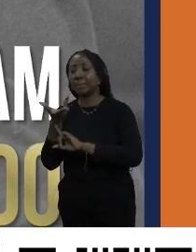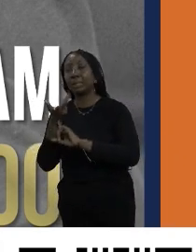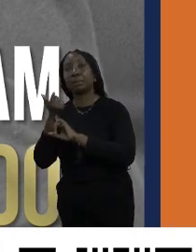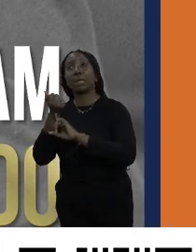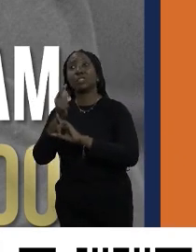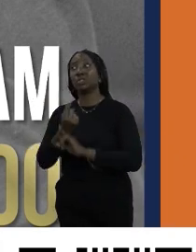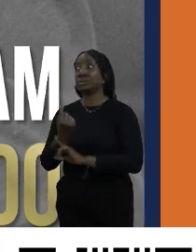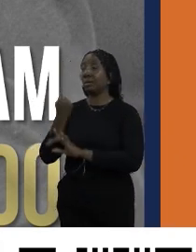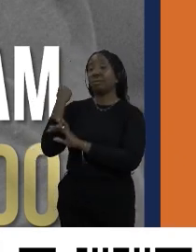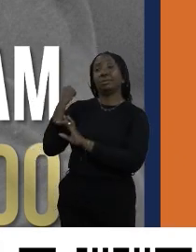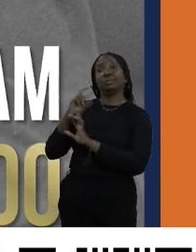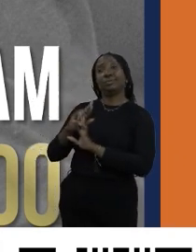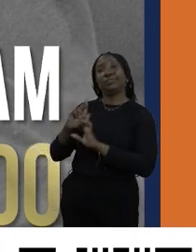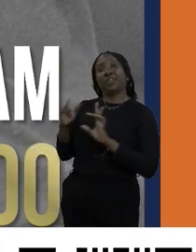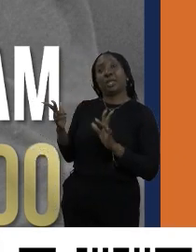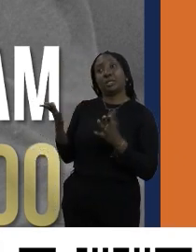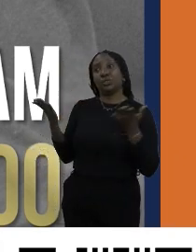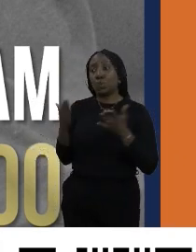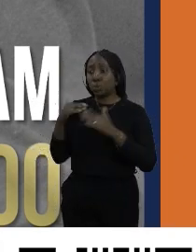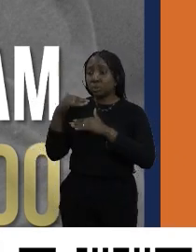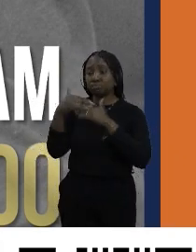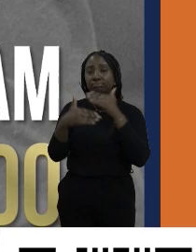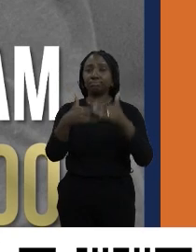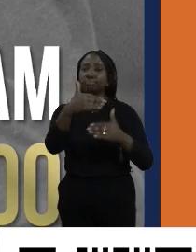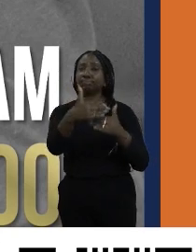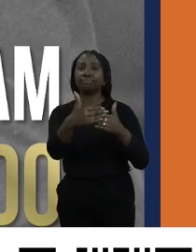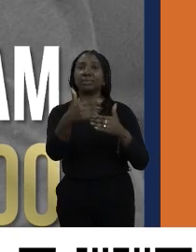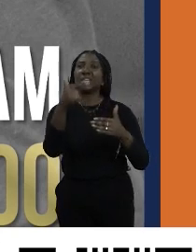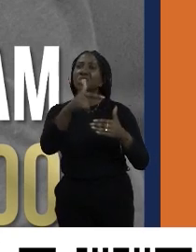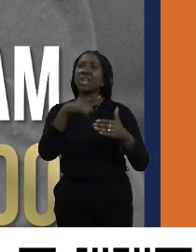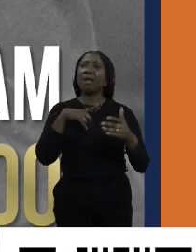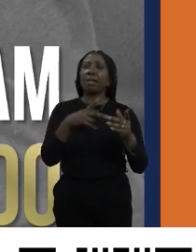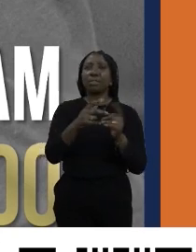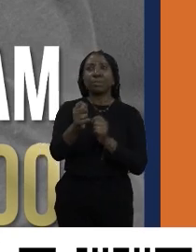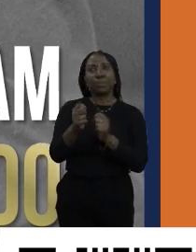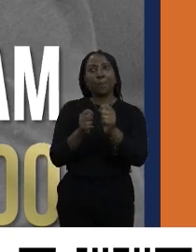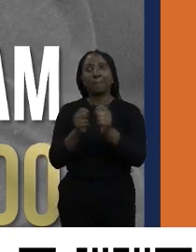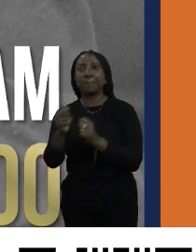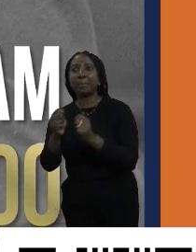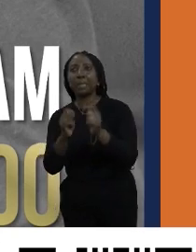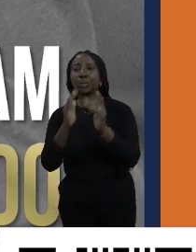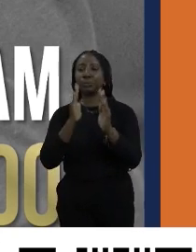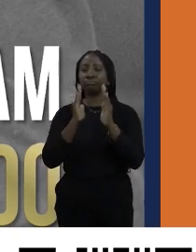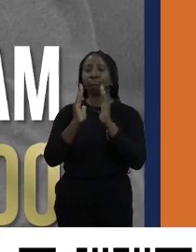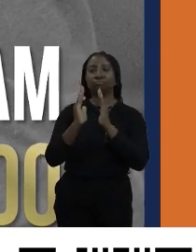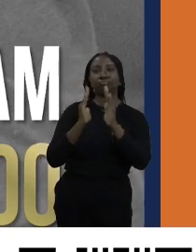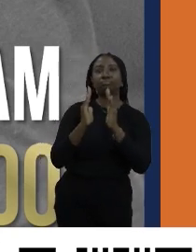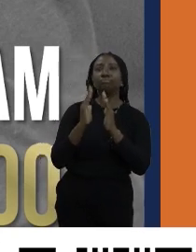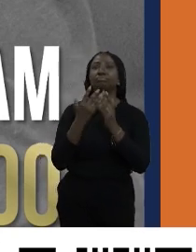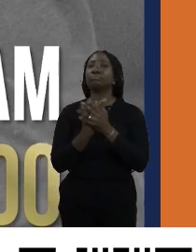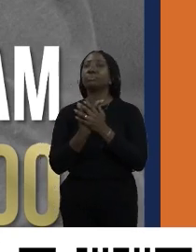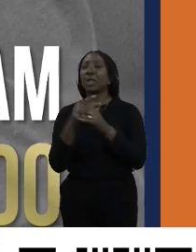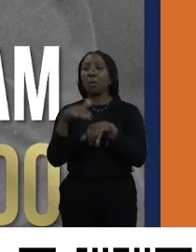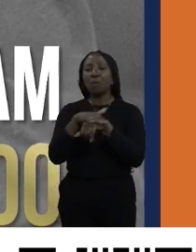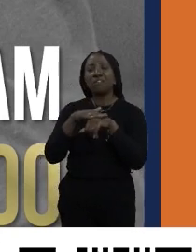umas. Hoje, completamente diferente. Gestão de tempo, conversas